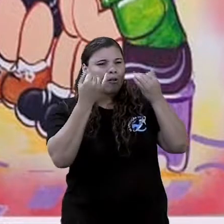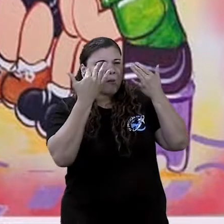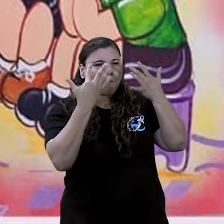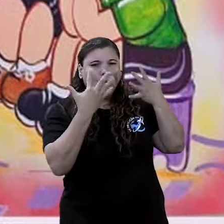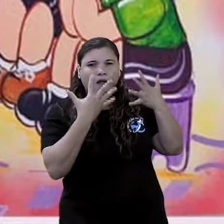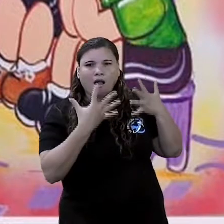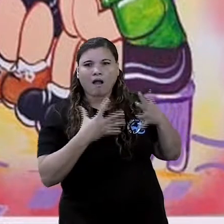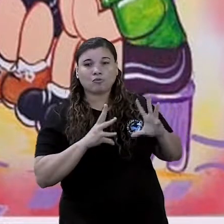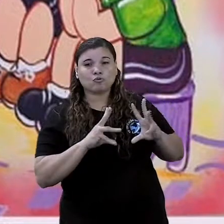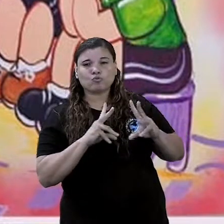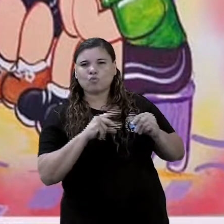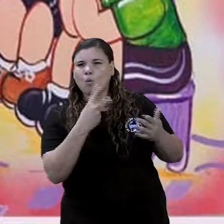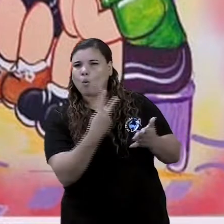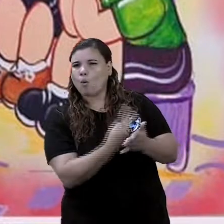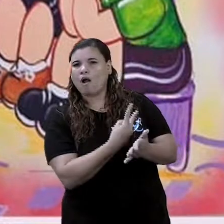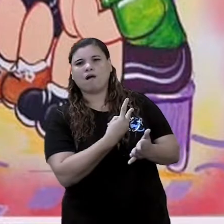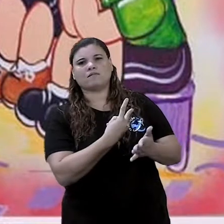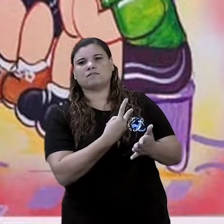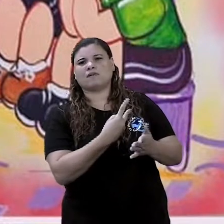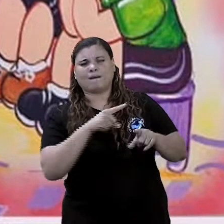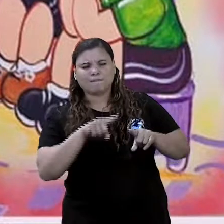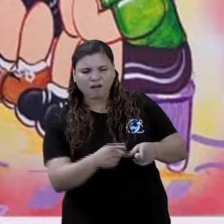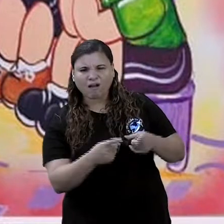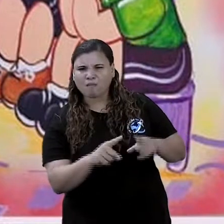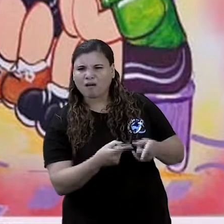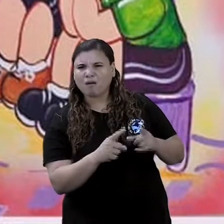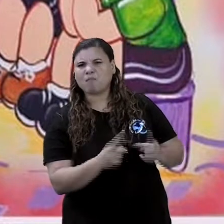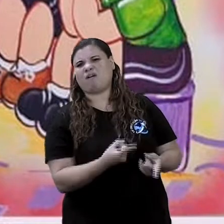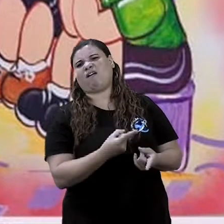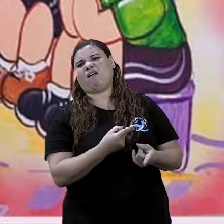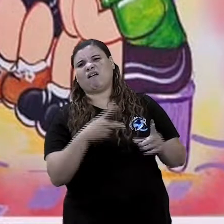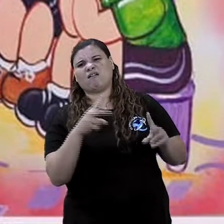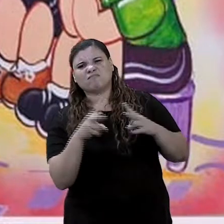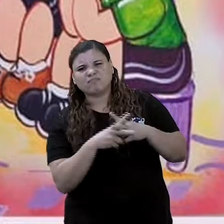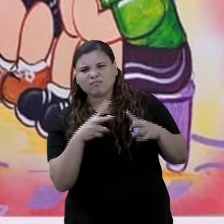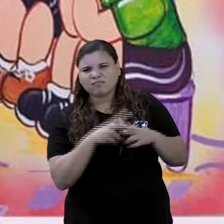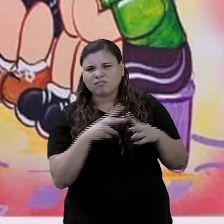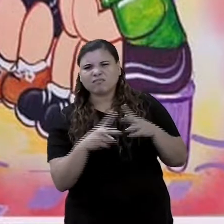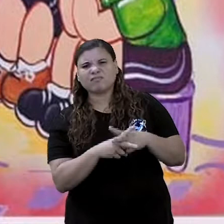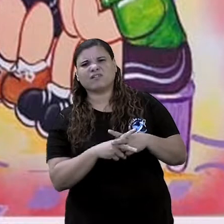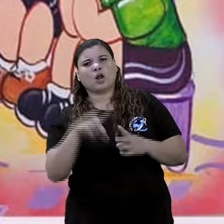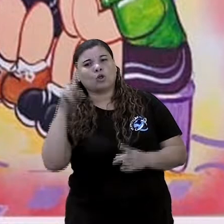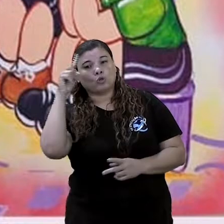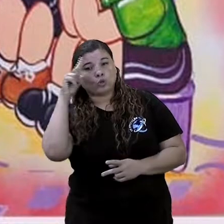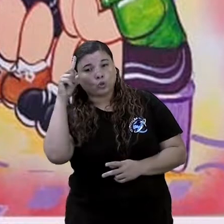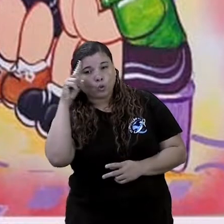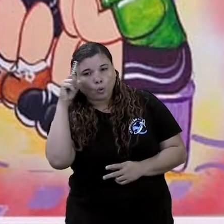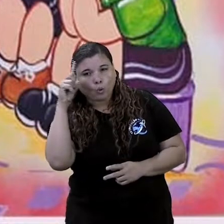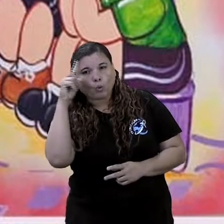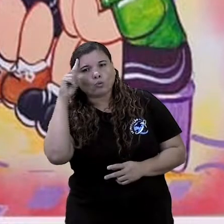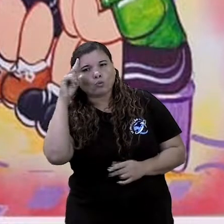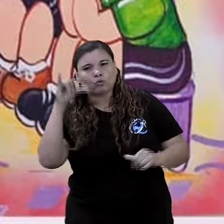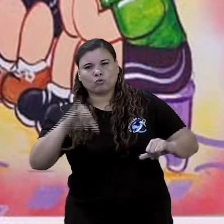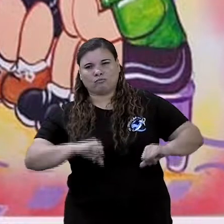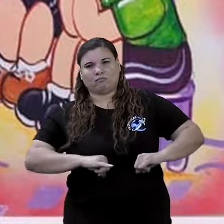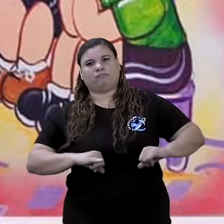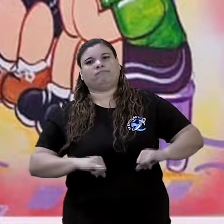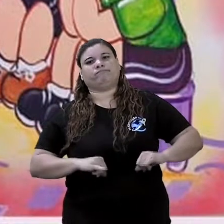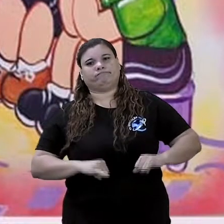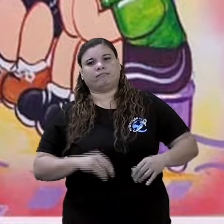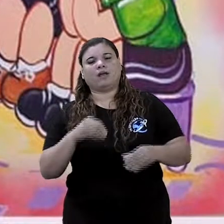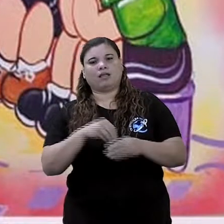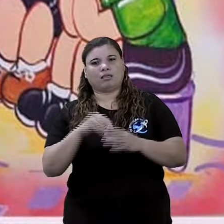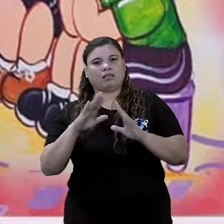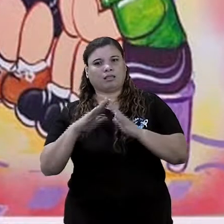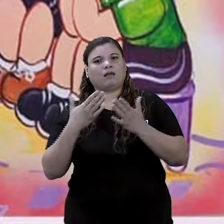sobre as agressões que sofria todos os dias. Na mesma hora, os dois foram para a escola